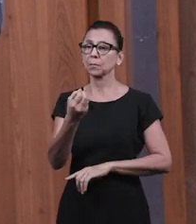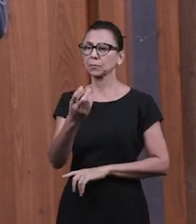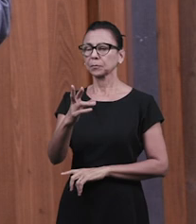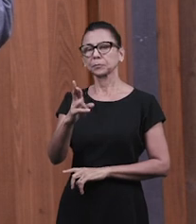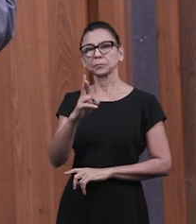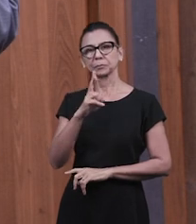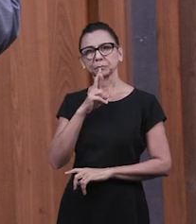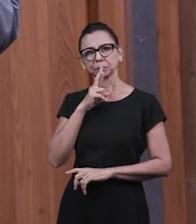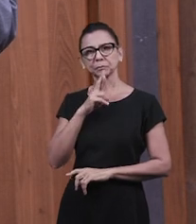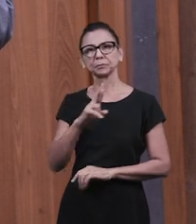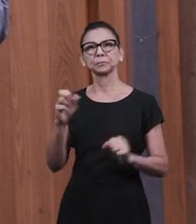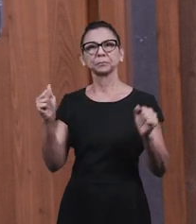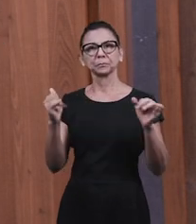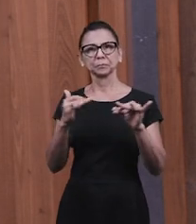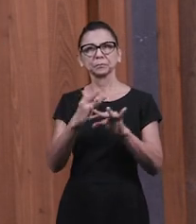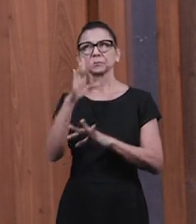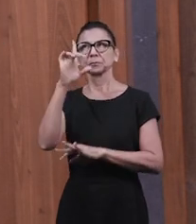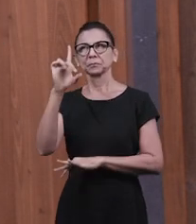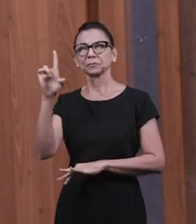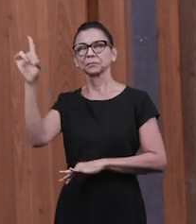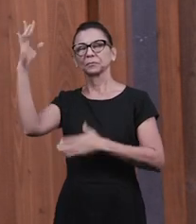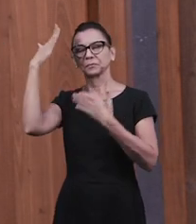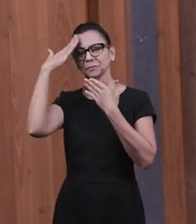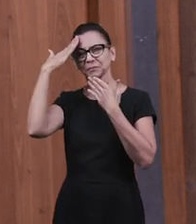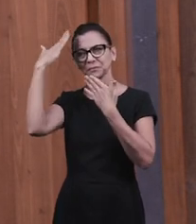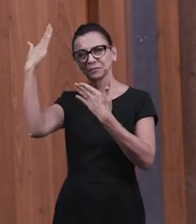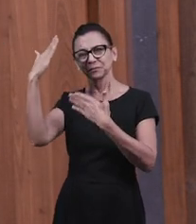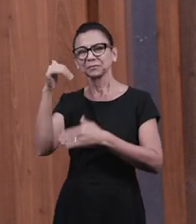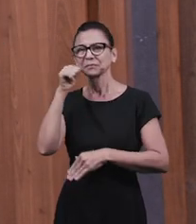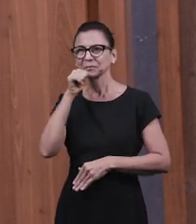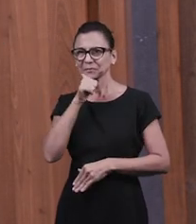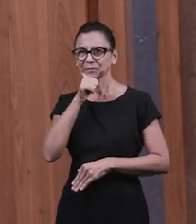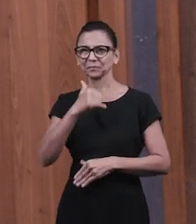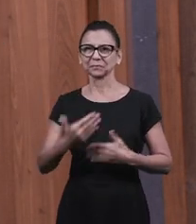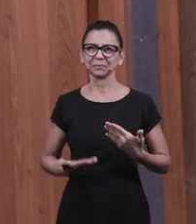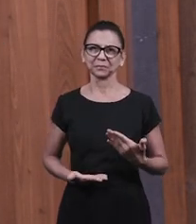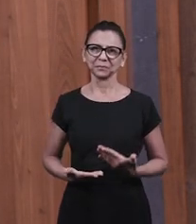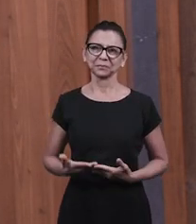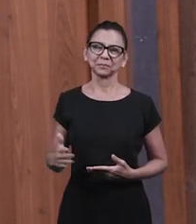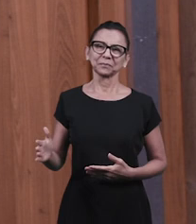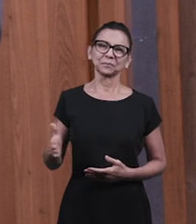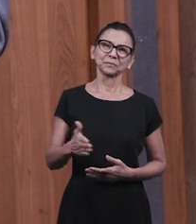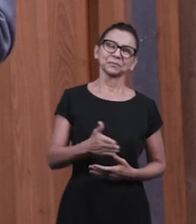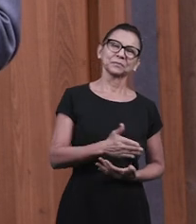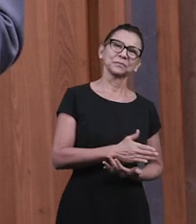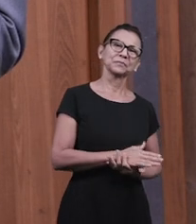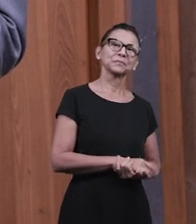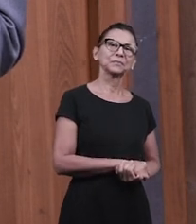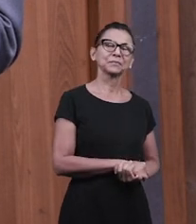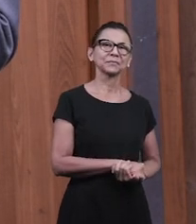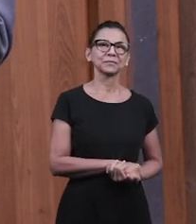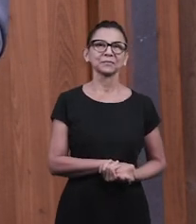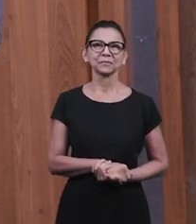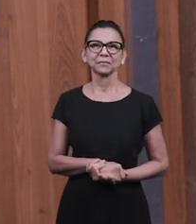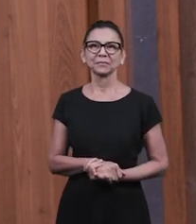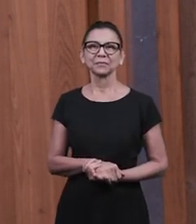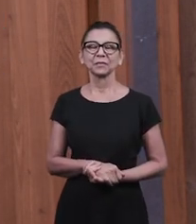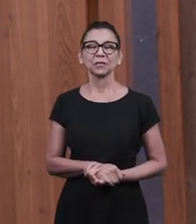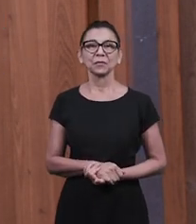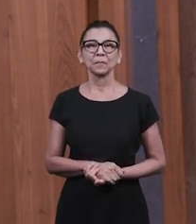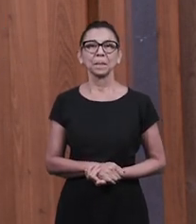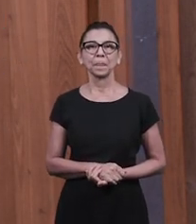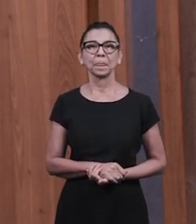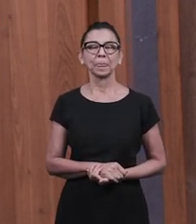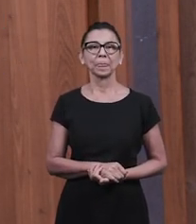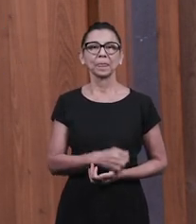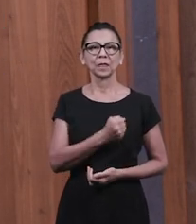colocado na sua resposta. Glória a Deus. Muito obrigado, irmã. Vamos então dar sequência agora, a partir agora o